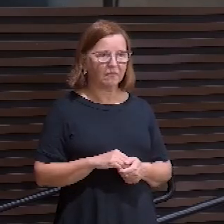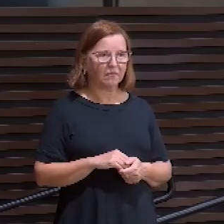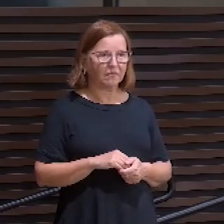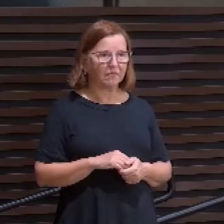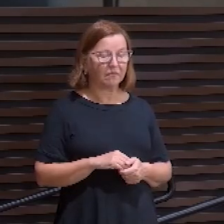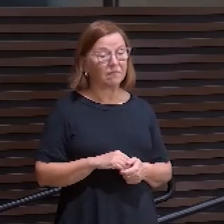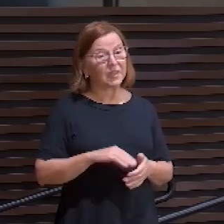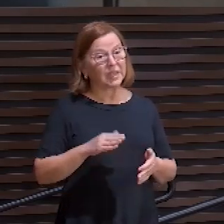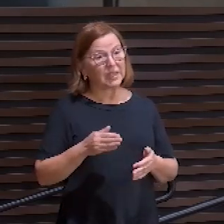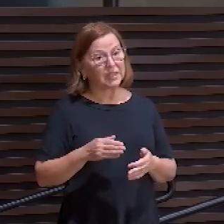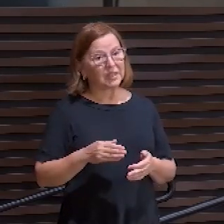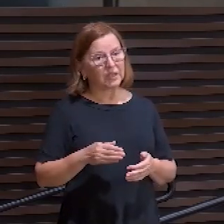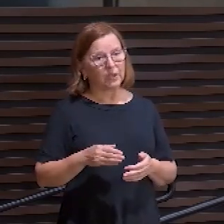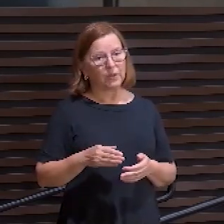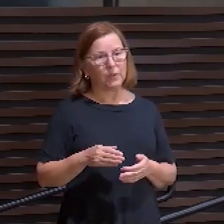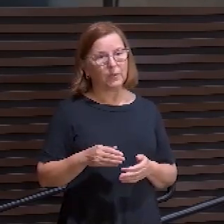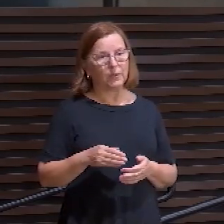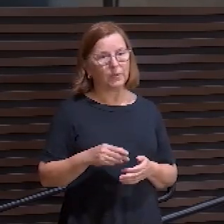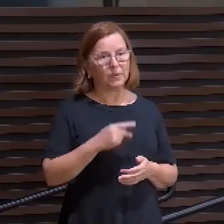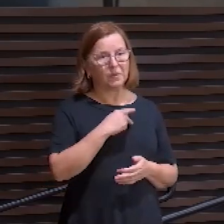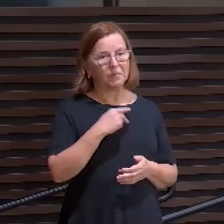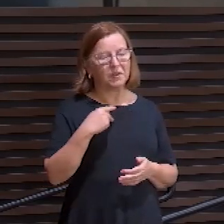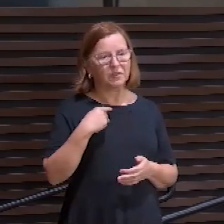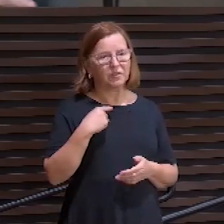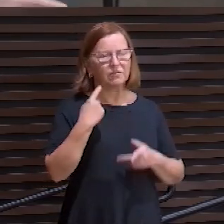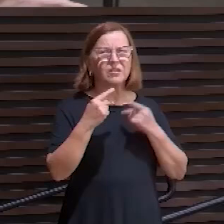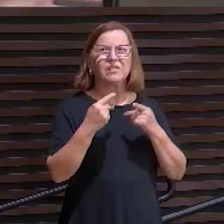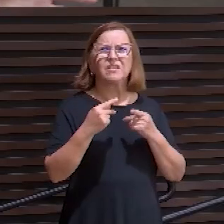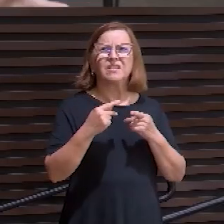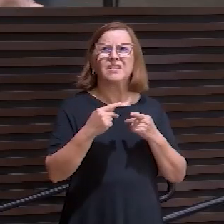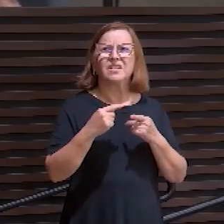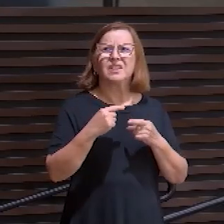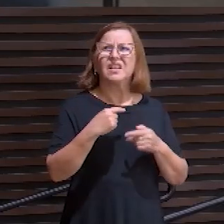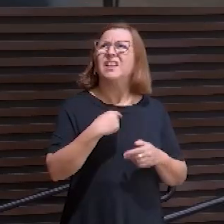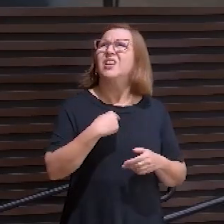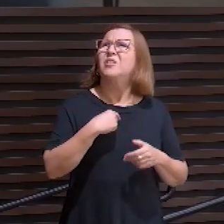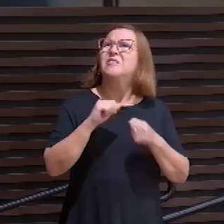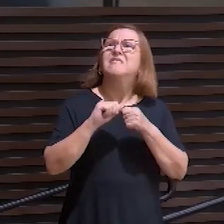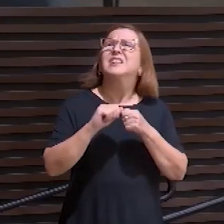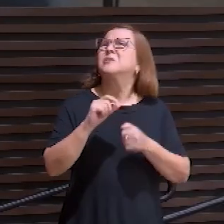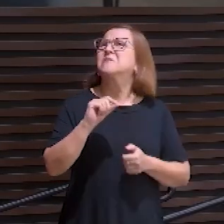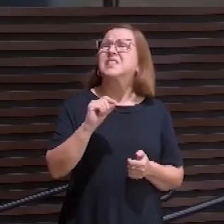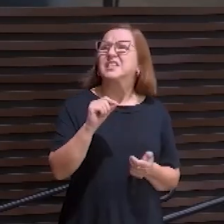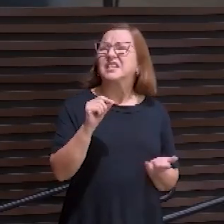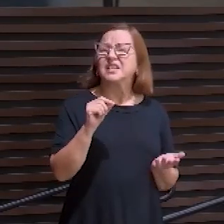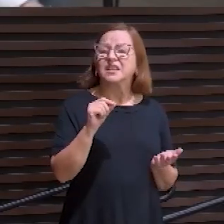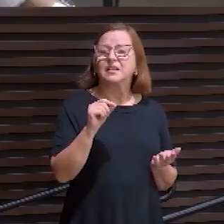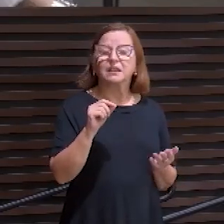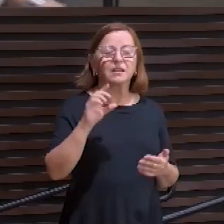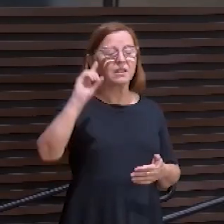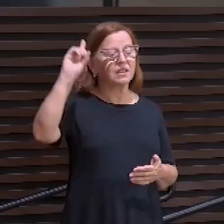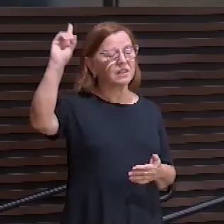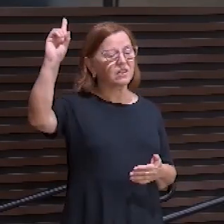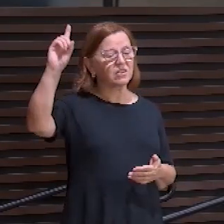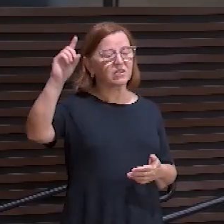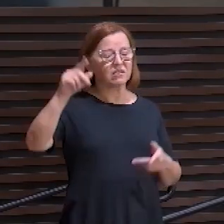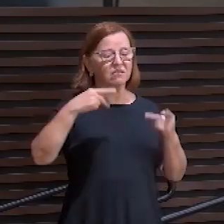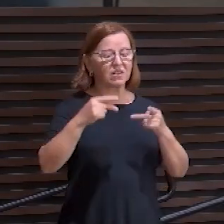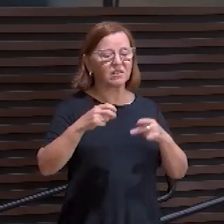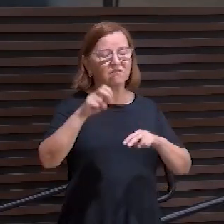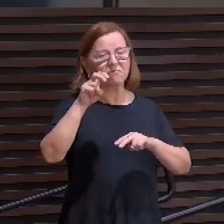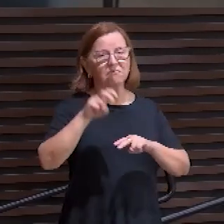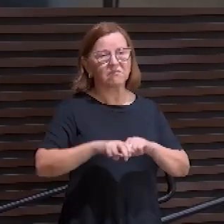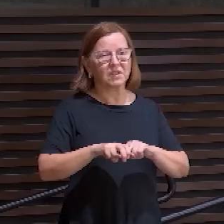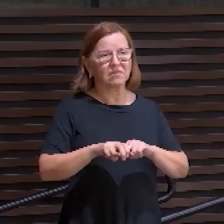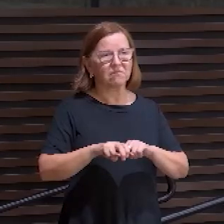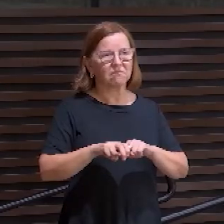realmente resolveu tomar uma posição e disse: e o que eu faço? E Deus disse: sente-se,